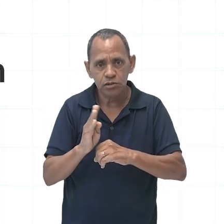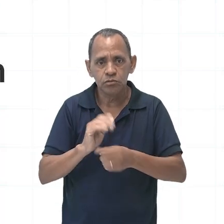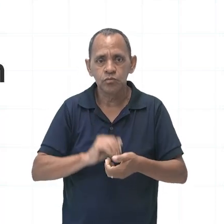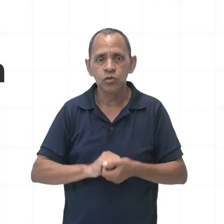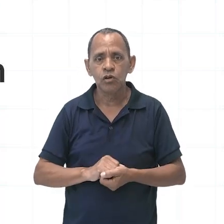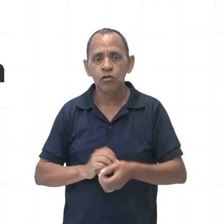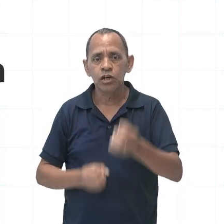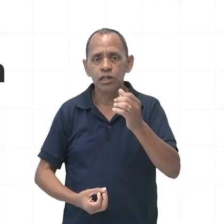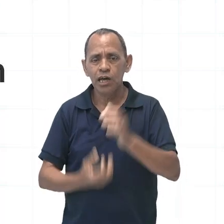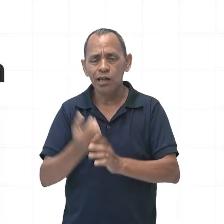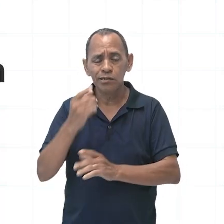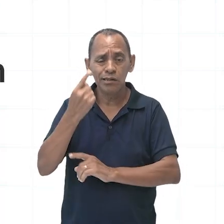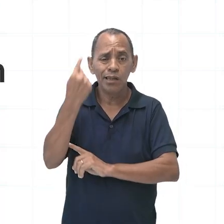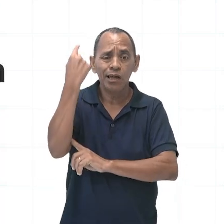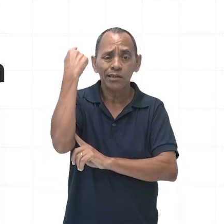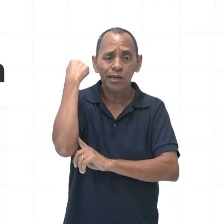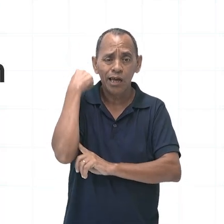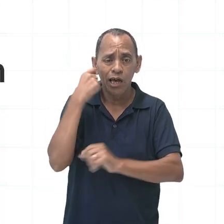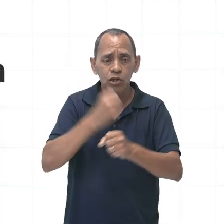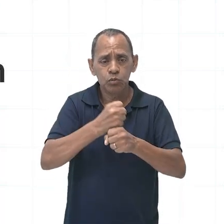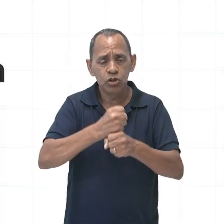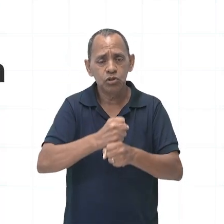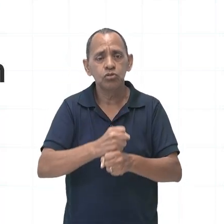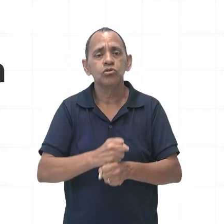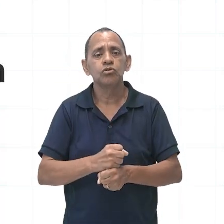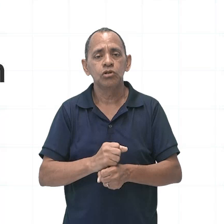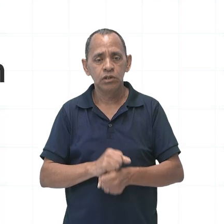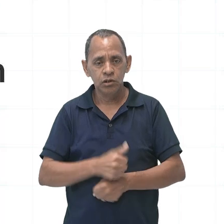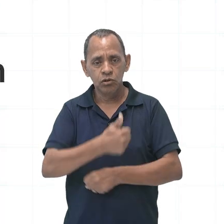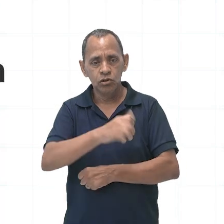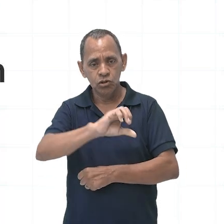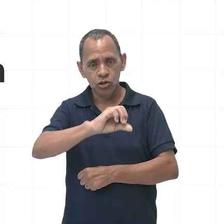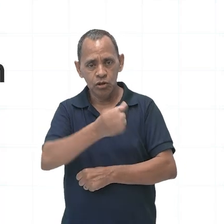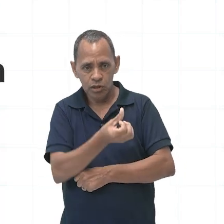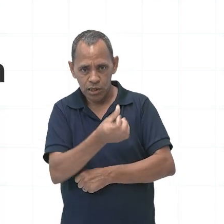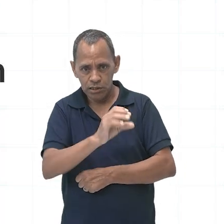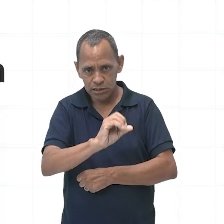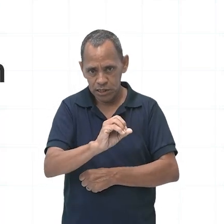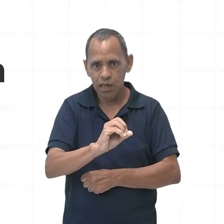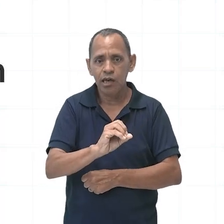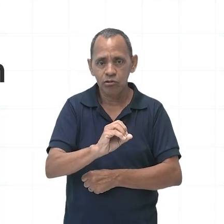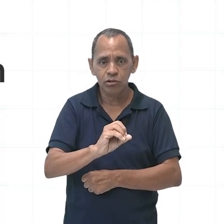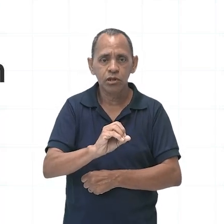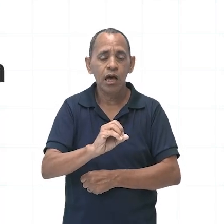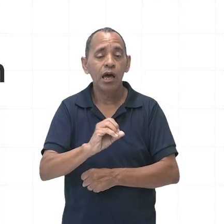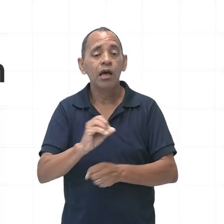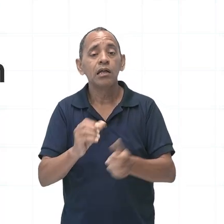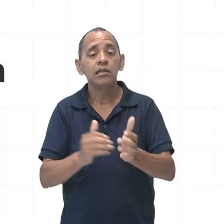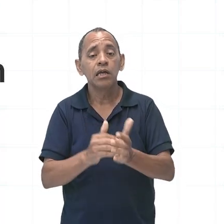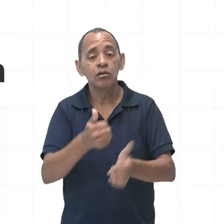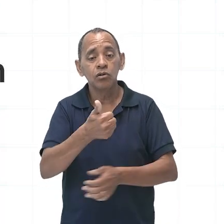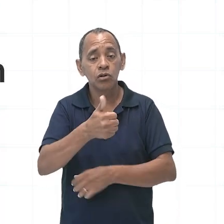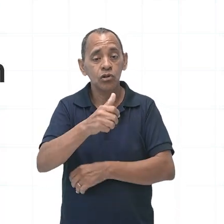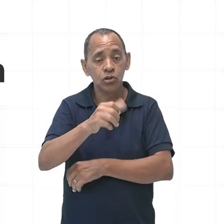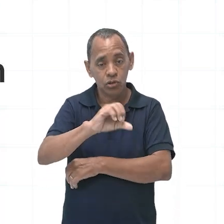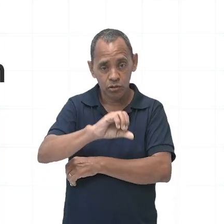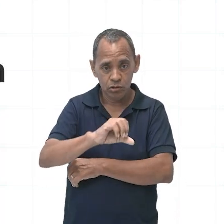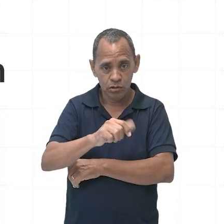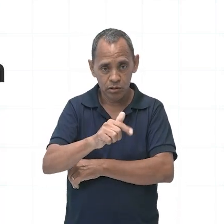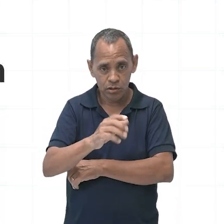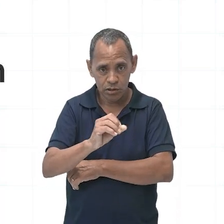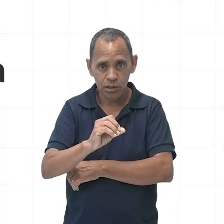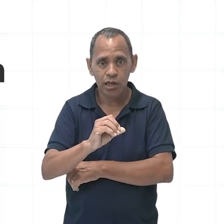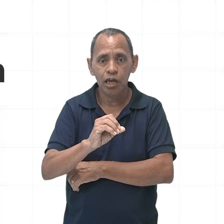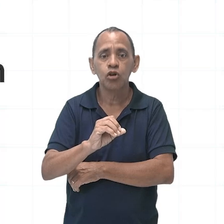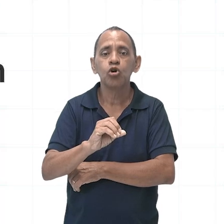no ano de 1960 e 1970, foi a calistenia que influenciou diretamente esse